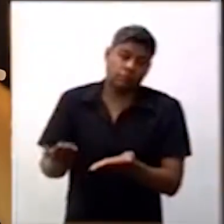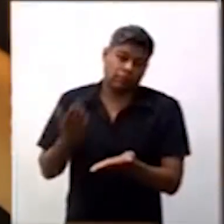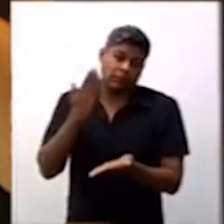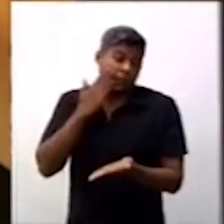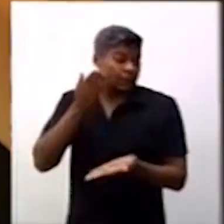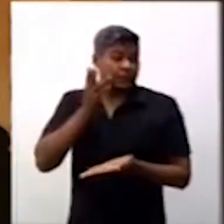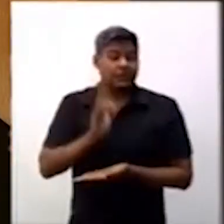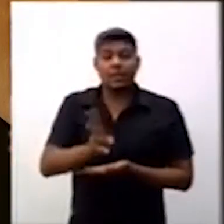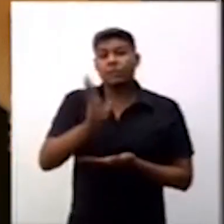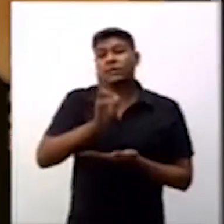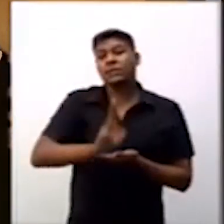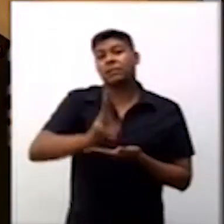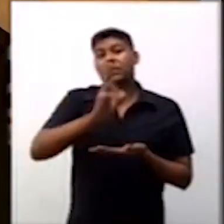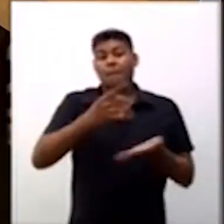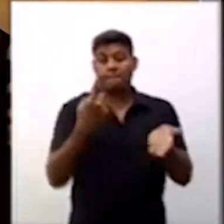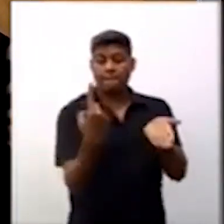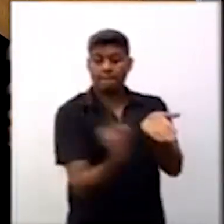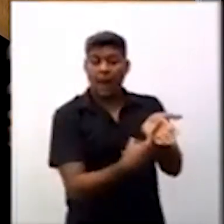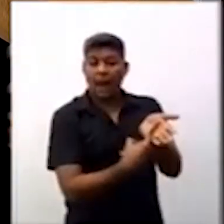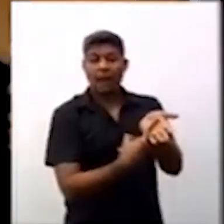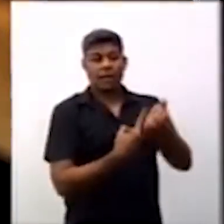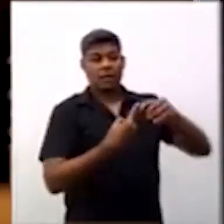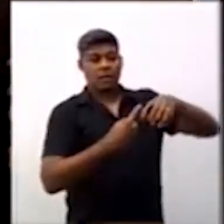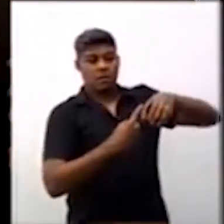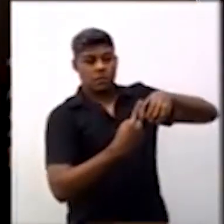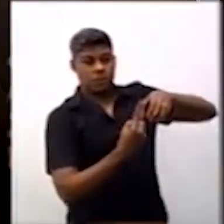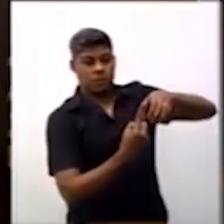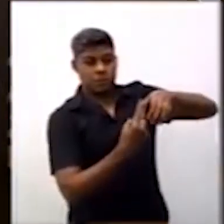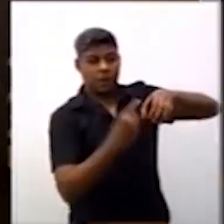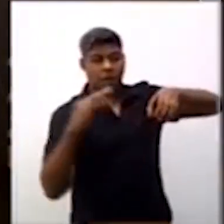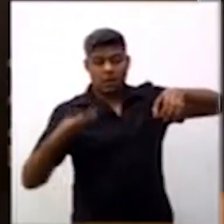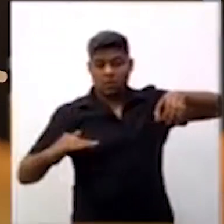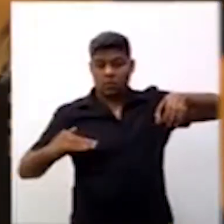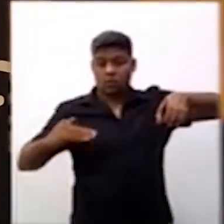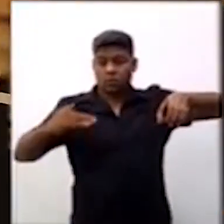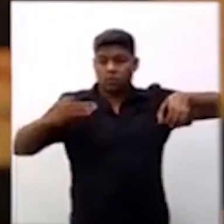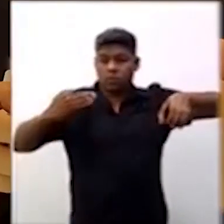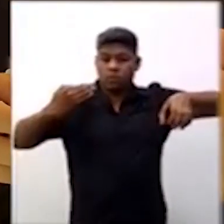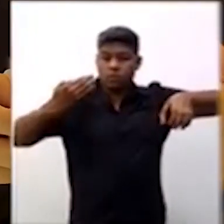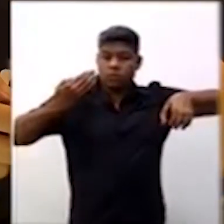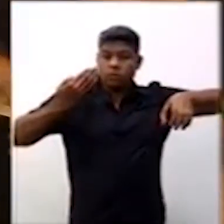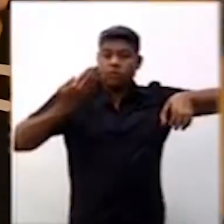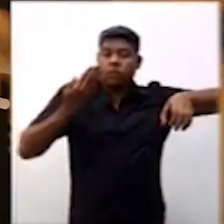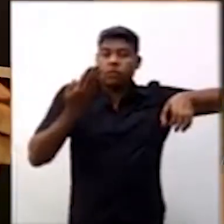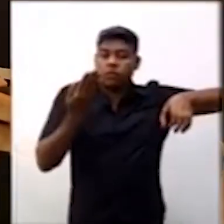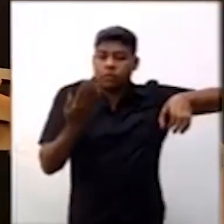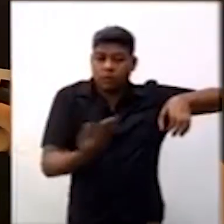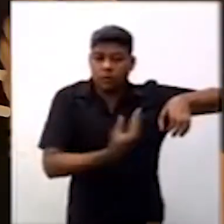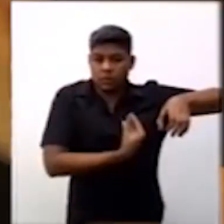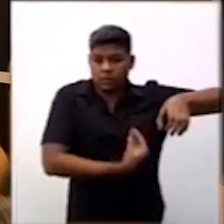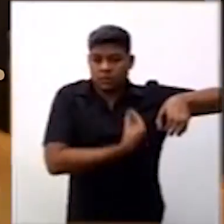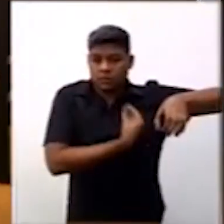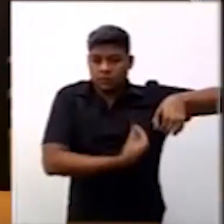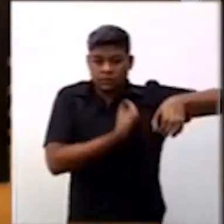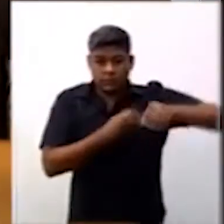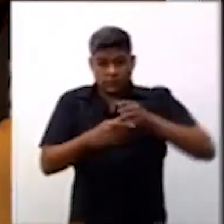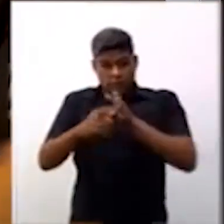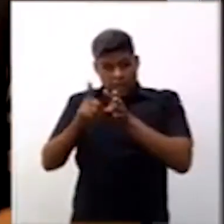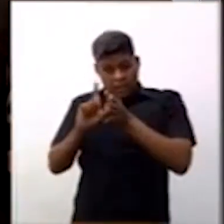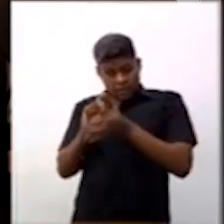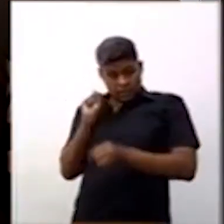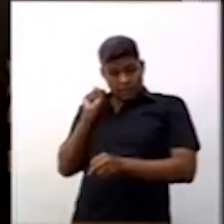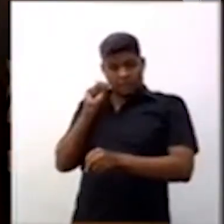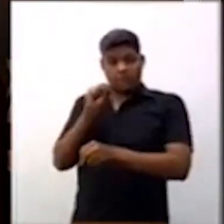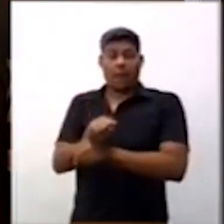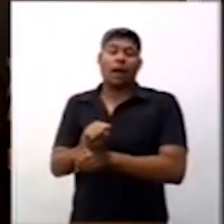está sempre marcando o valor consumido até aquele instante, desde quando ele estava zerado, desde quando foi